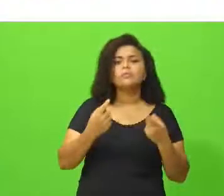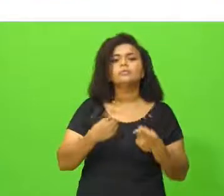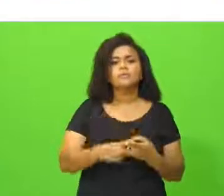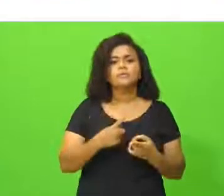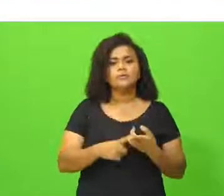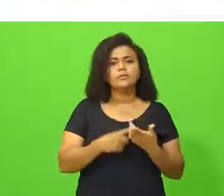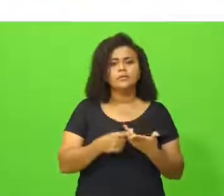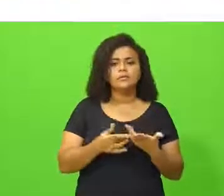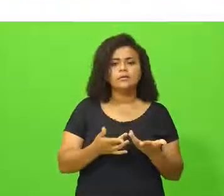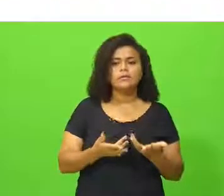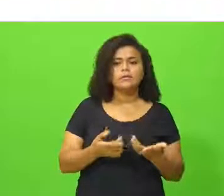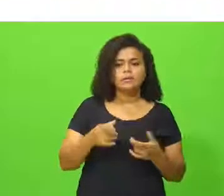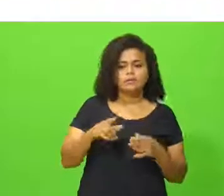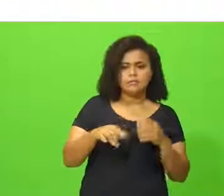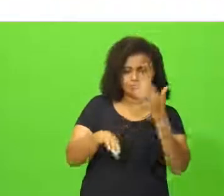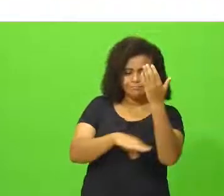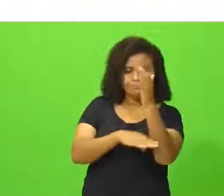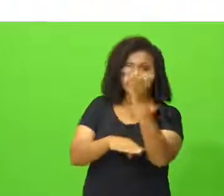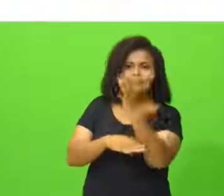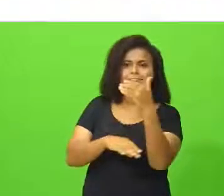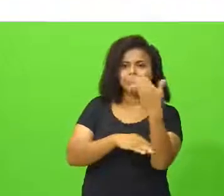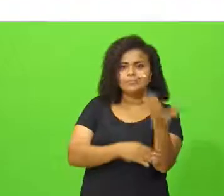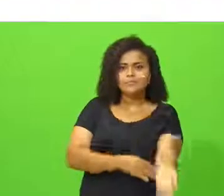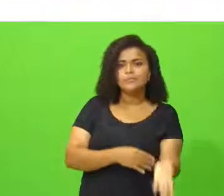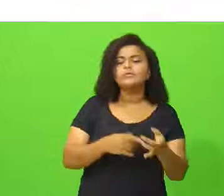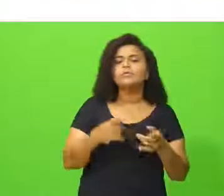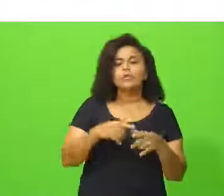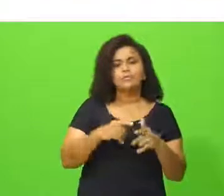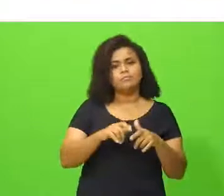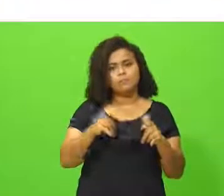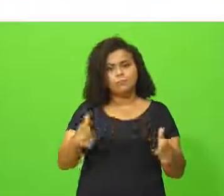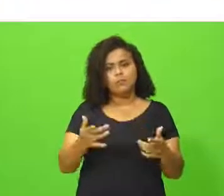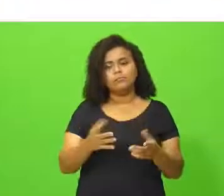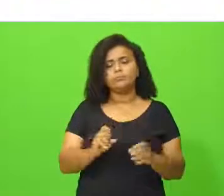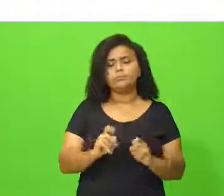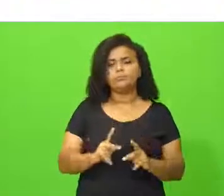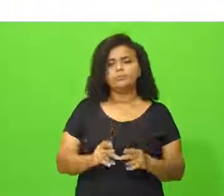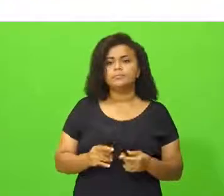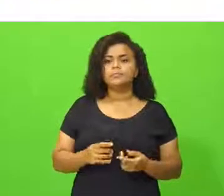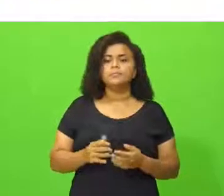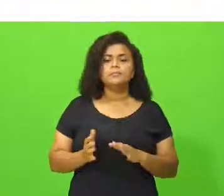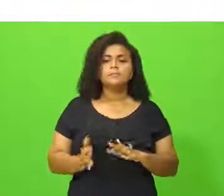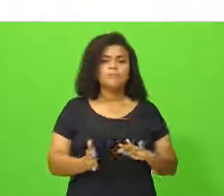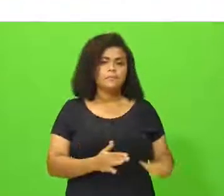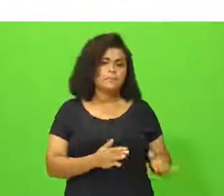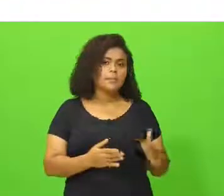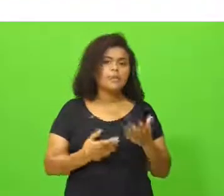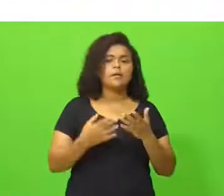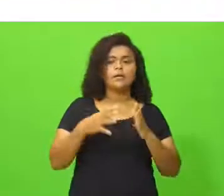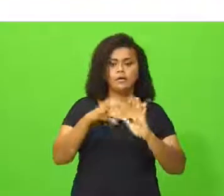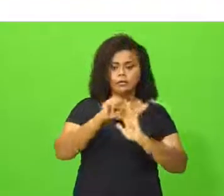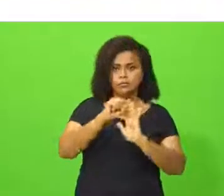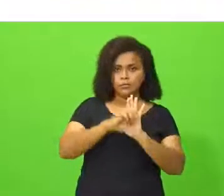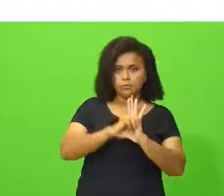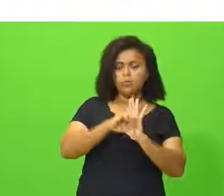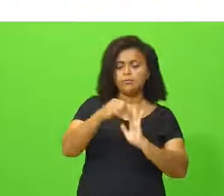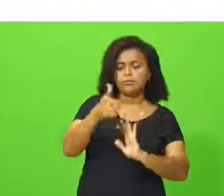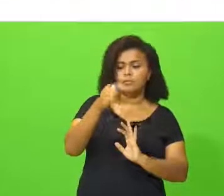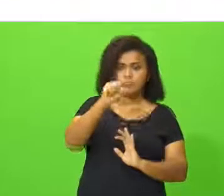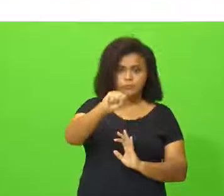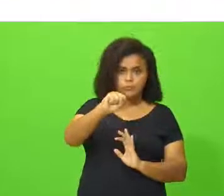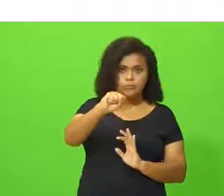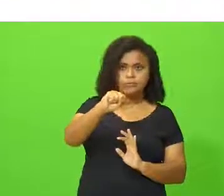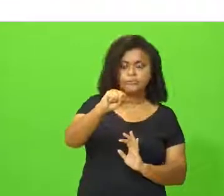pico maior da degradação do meio. Chegando então aos séculos seguintes, né? Em especial ao século